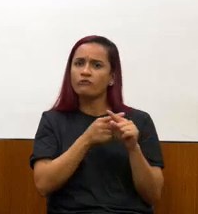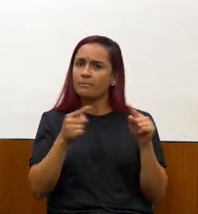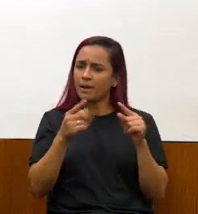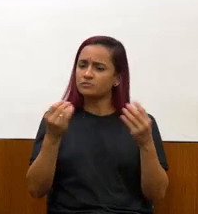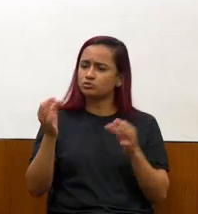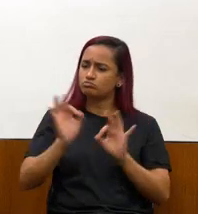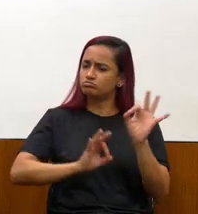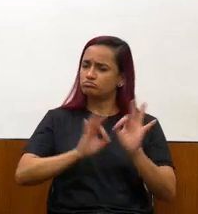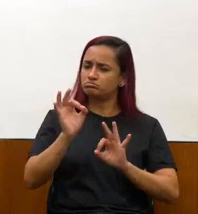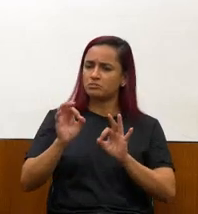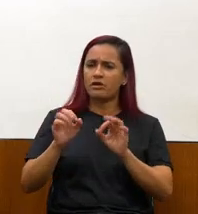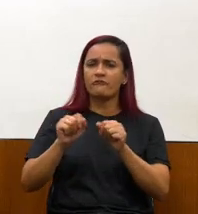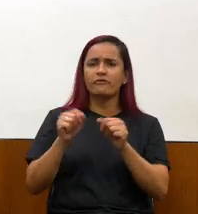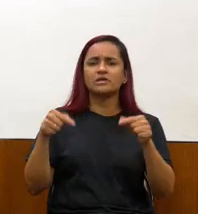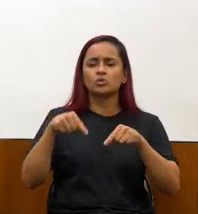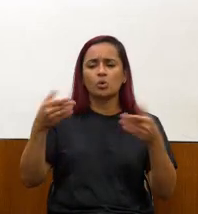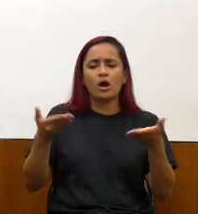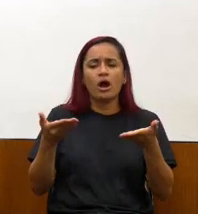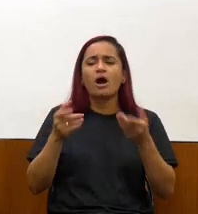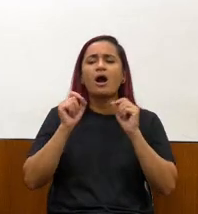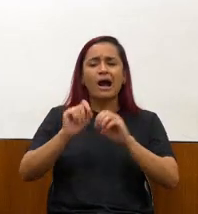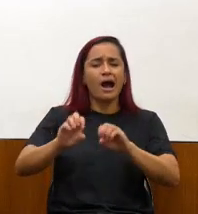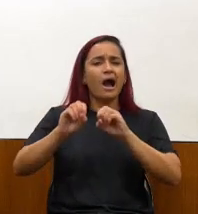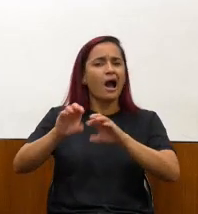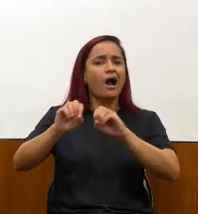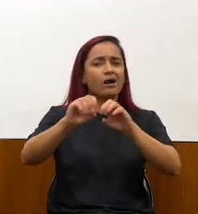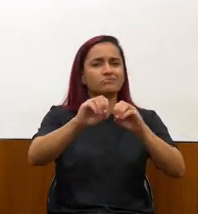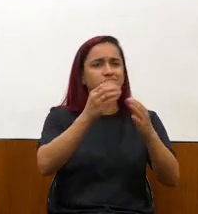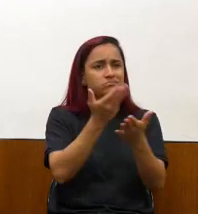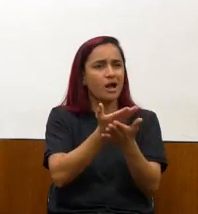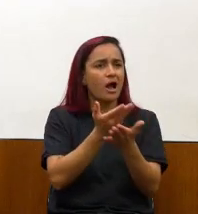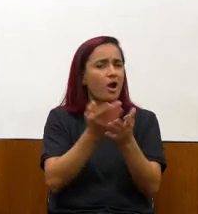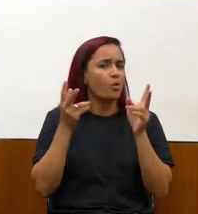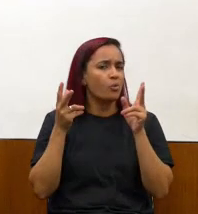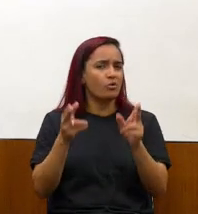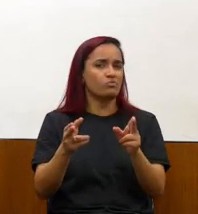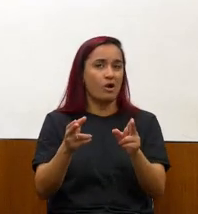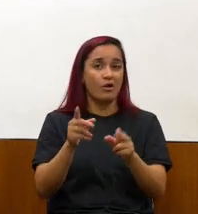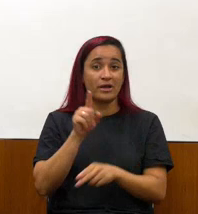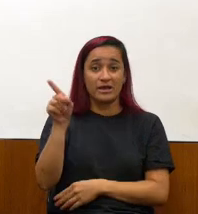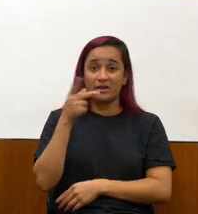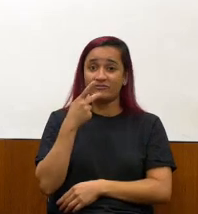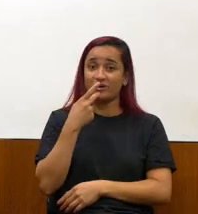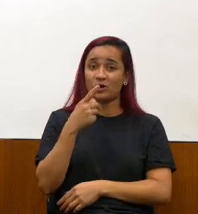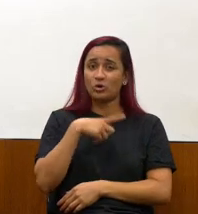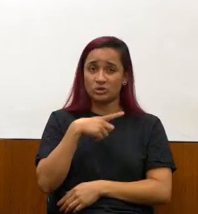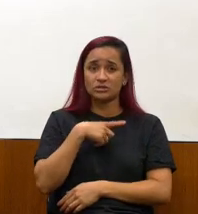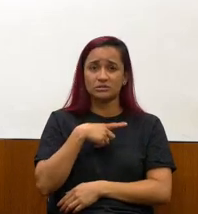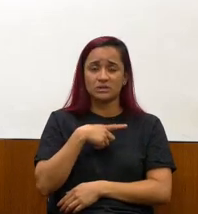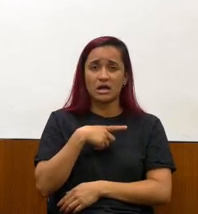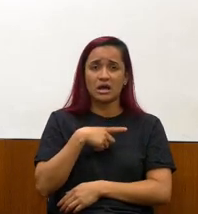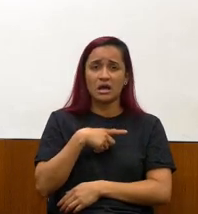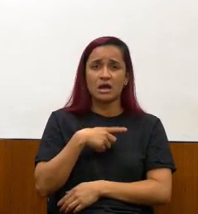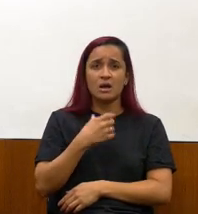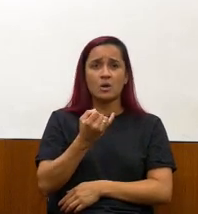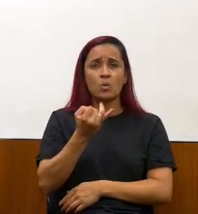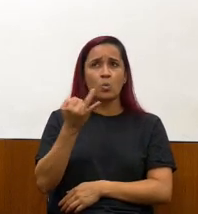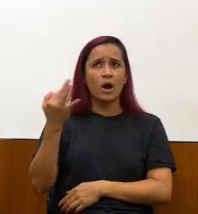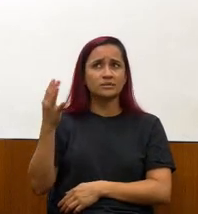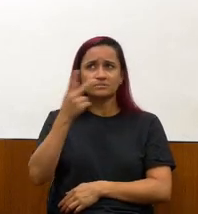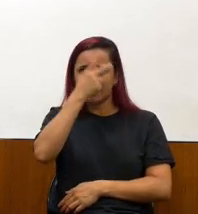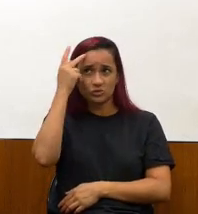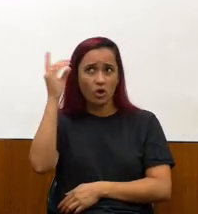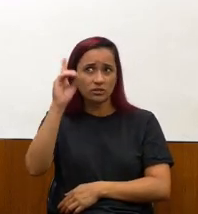disse aqui que nós temos 18 milhões de pessoas com deficiência no Brasil. temos 40